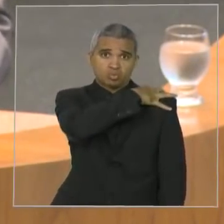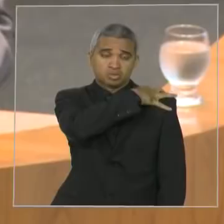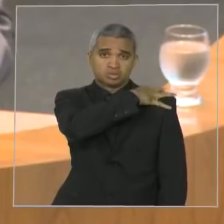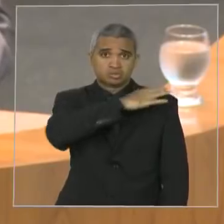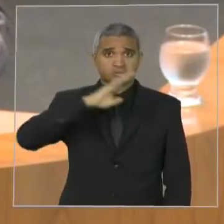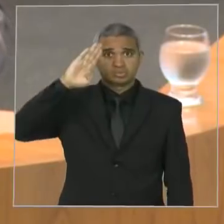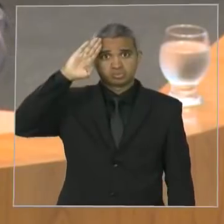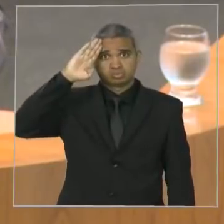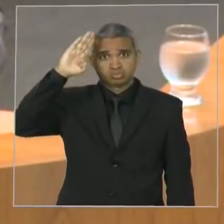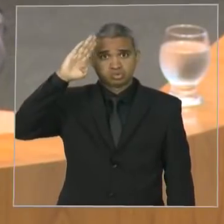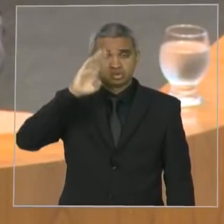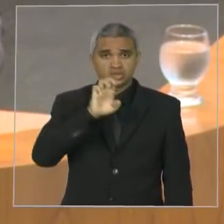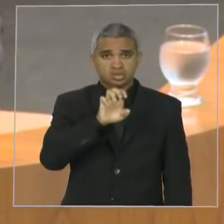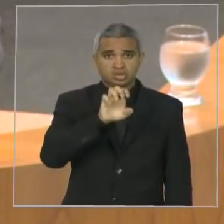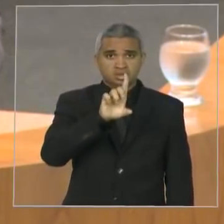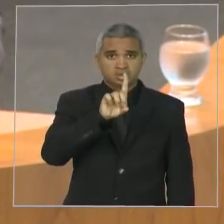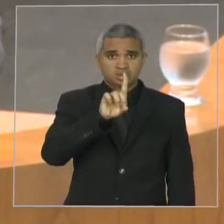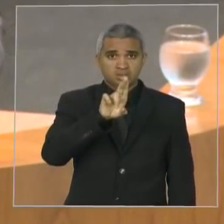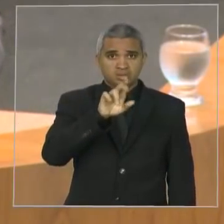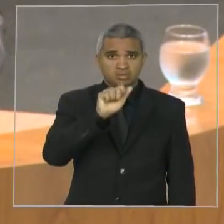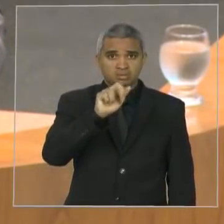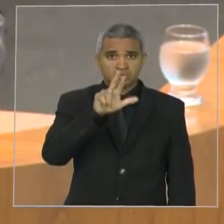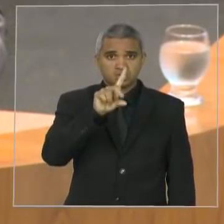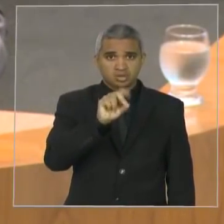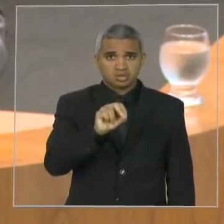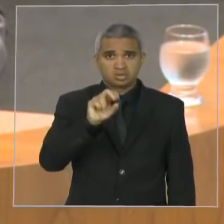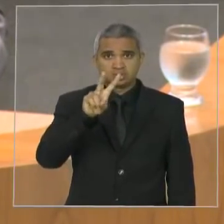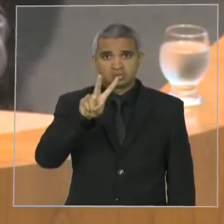adequar à realidade da força